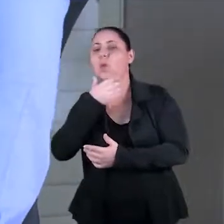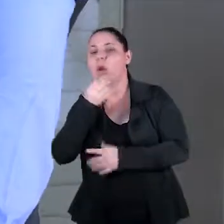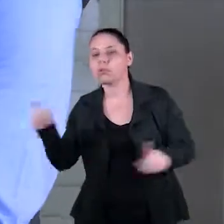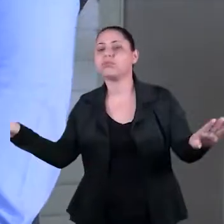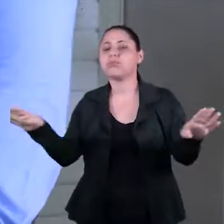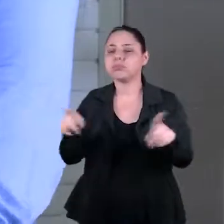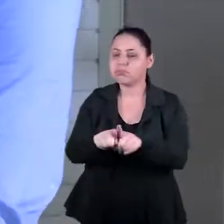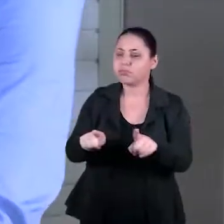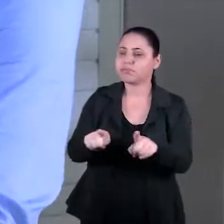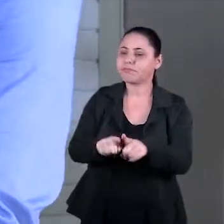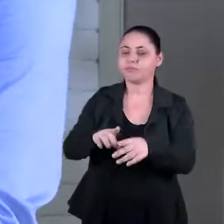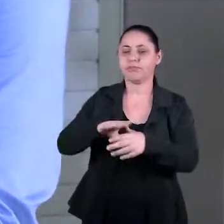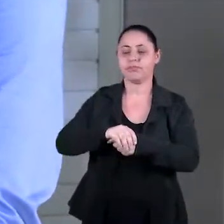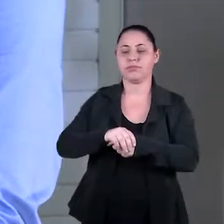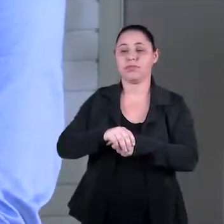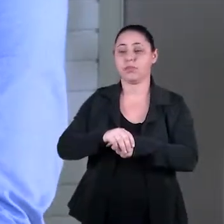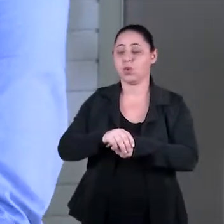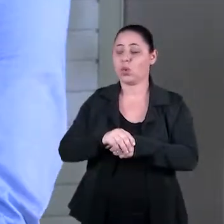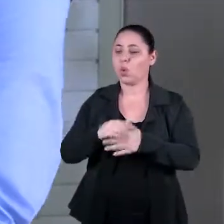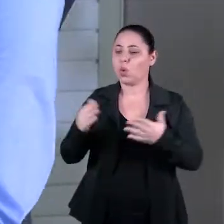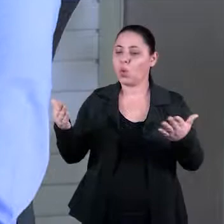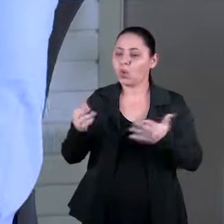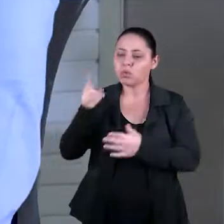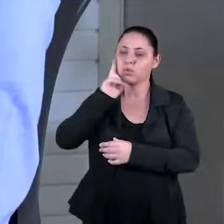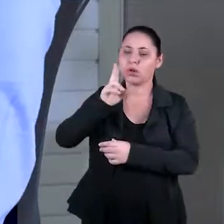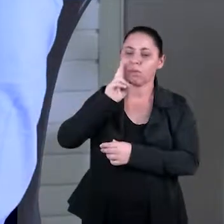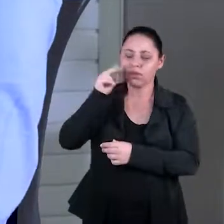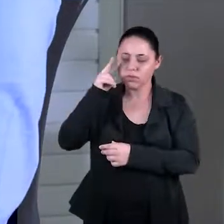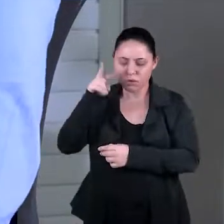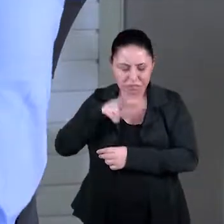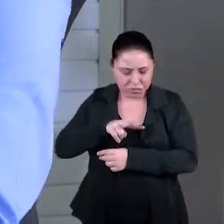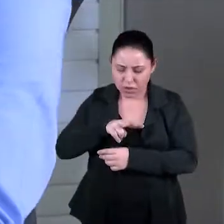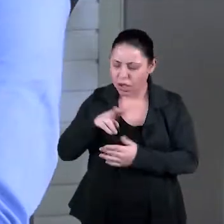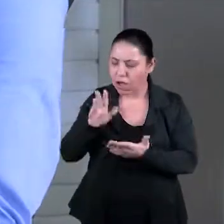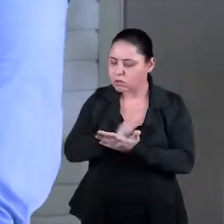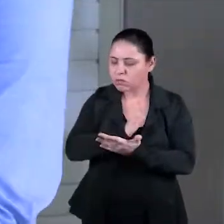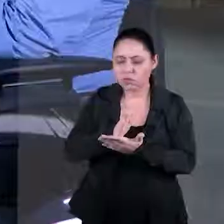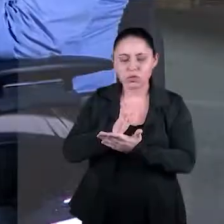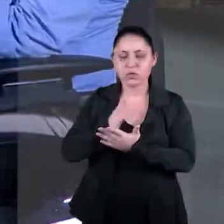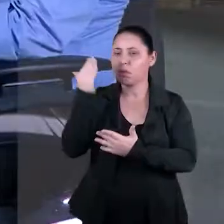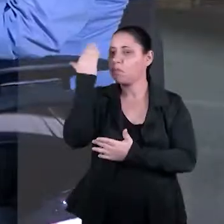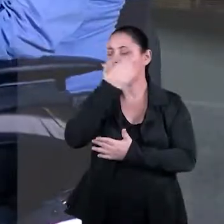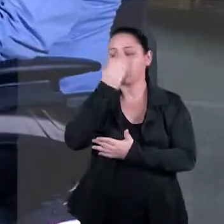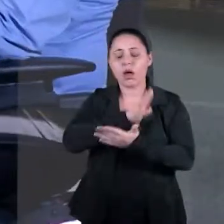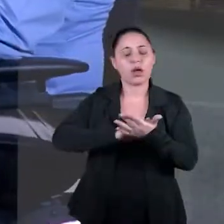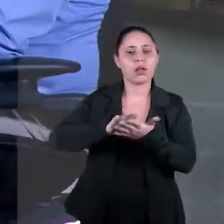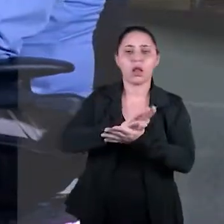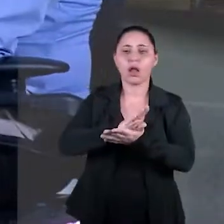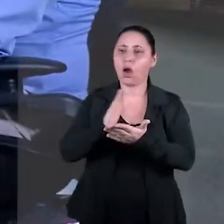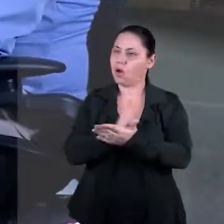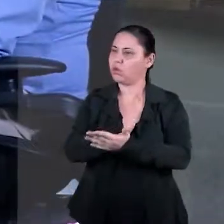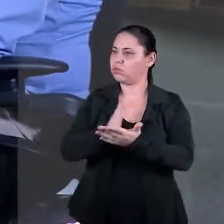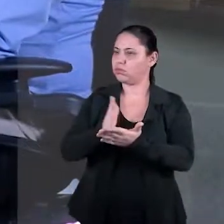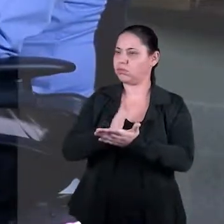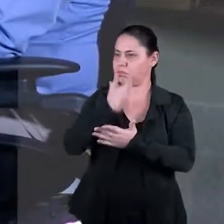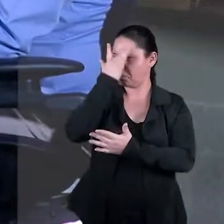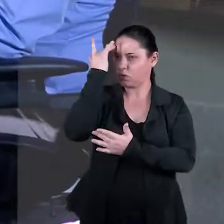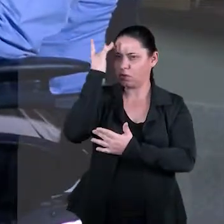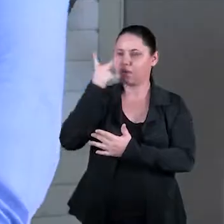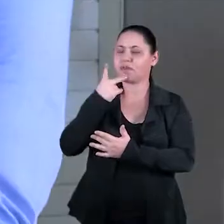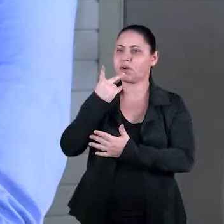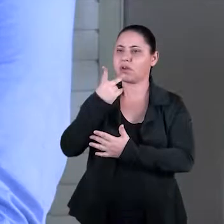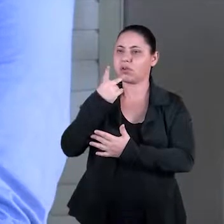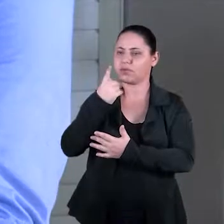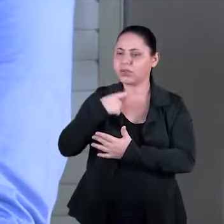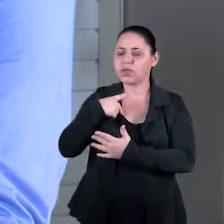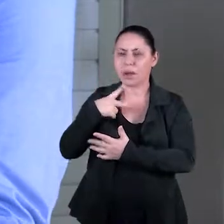homens quanto para mulheres. Habitualmente a gente vê uma quantidade de fios no dia ou às vezes nem vê. Alguns pacientes falam, eu pergunto,